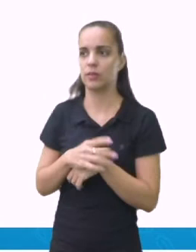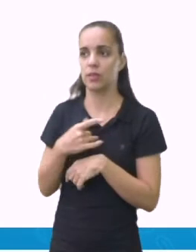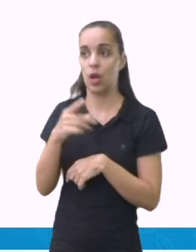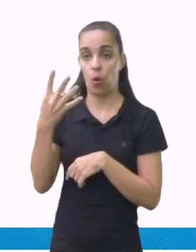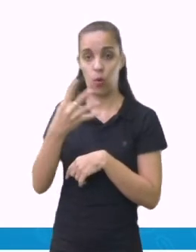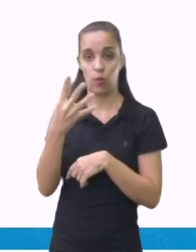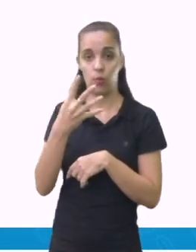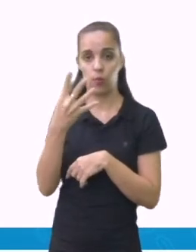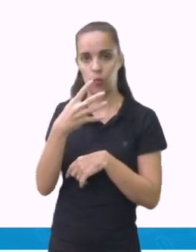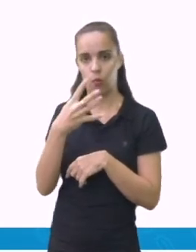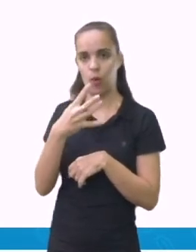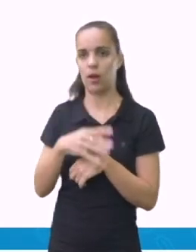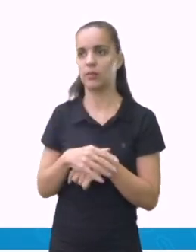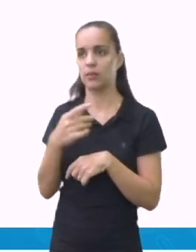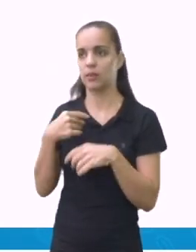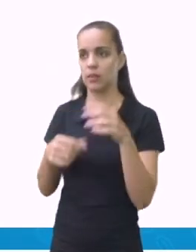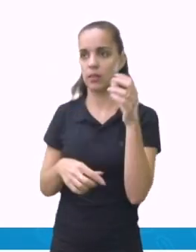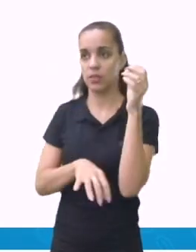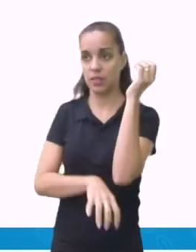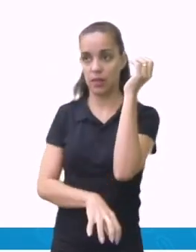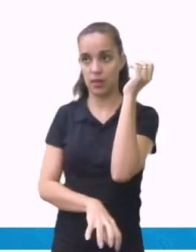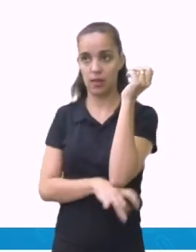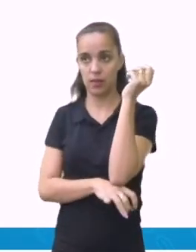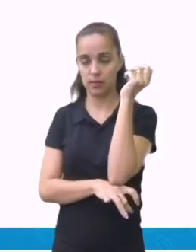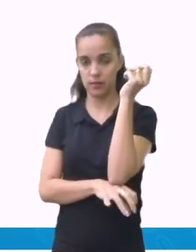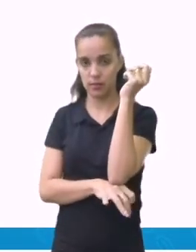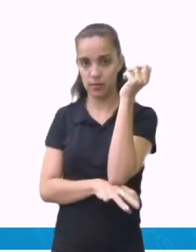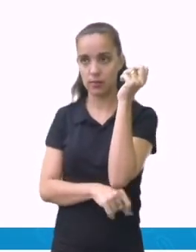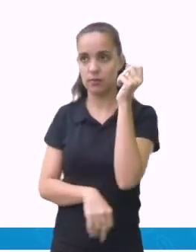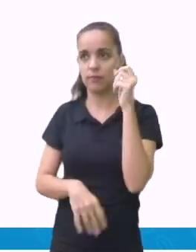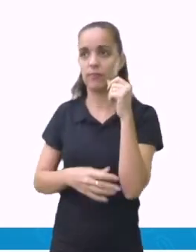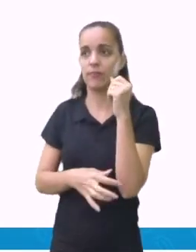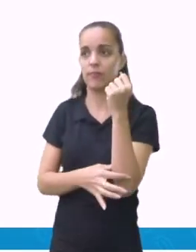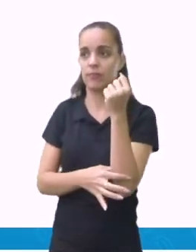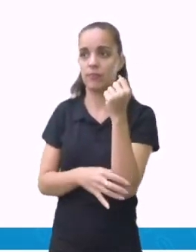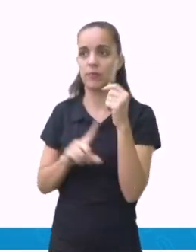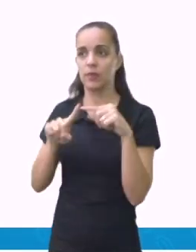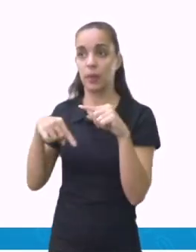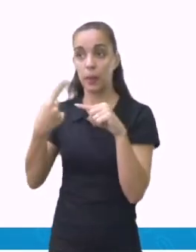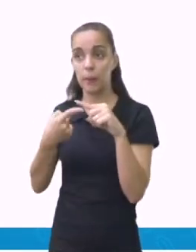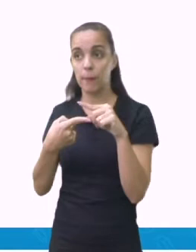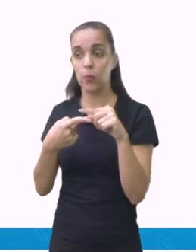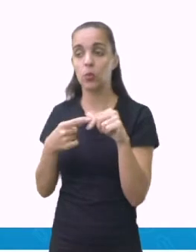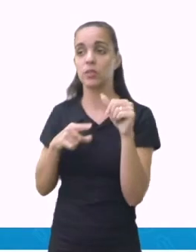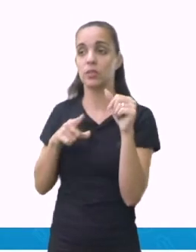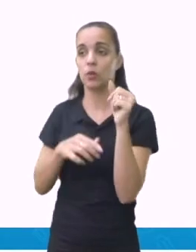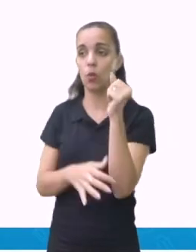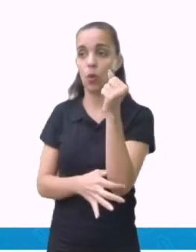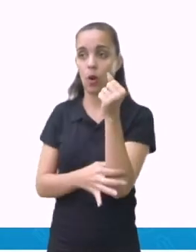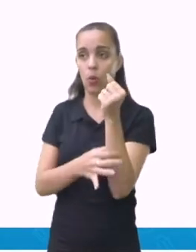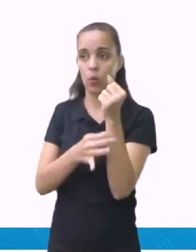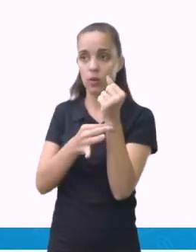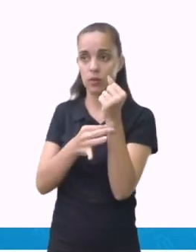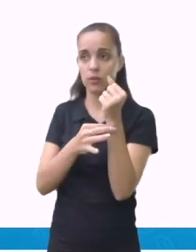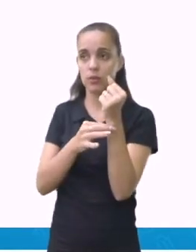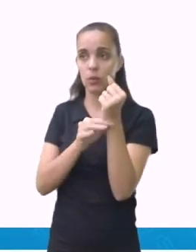quarto passo, olha, temos raízes, aí já cresceu,